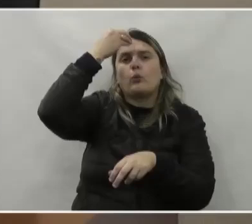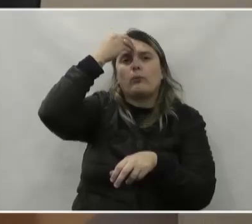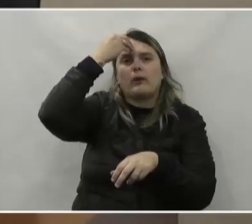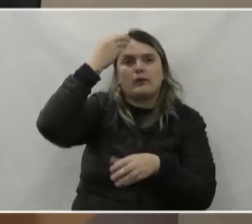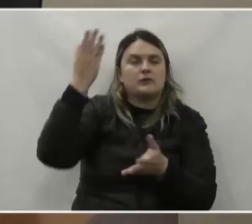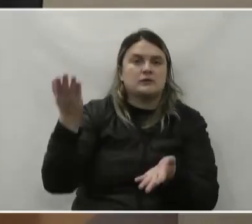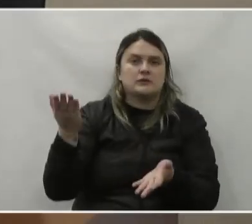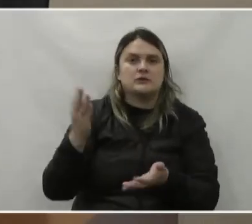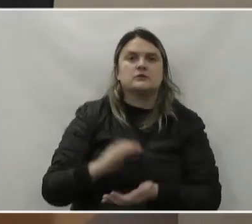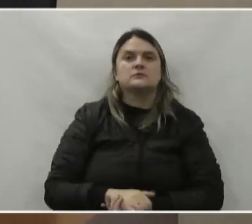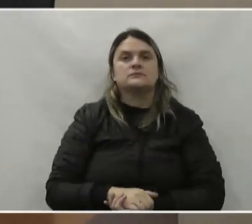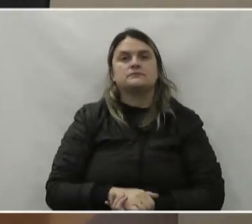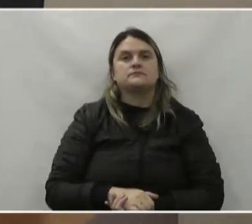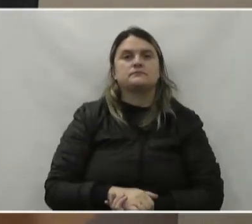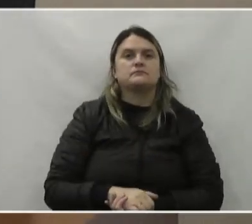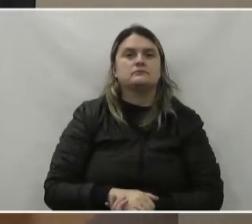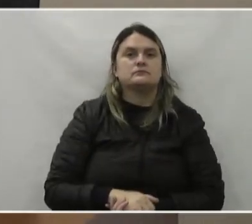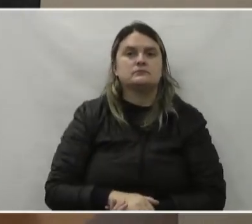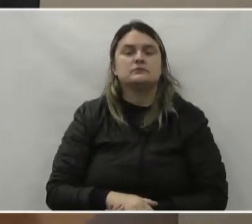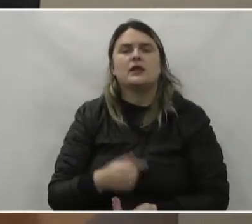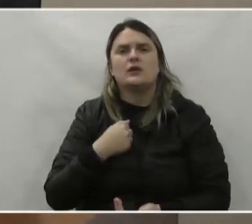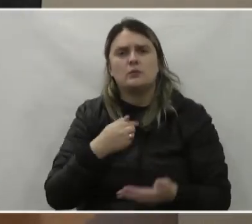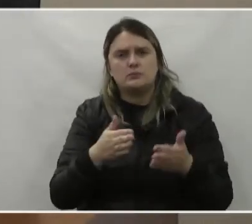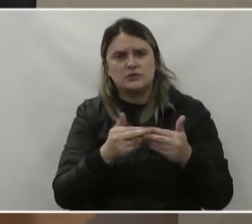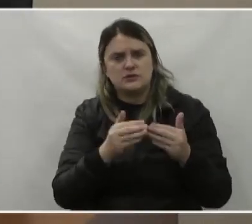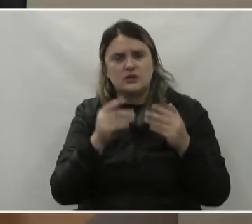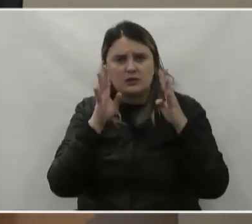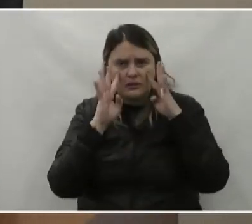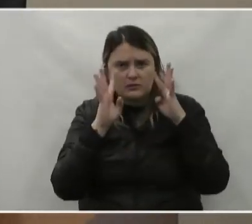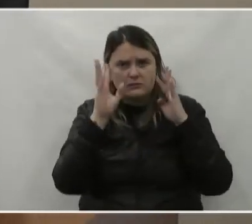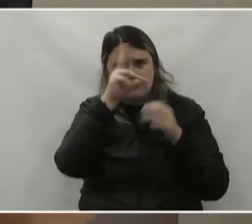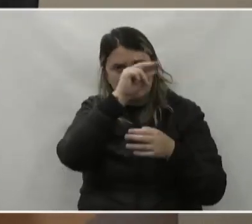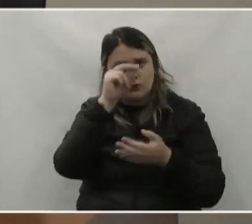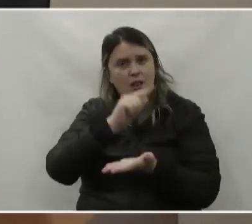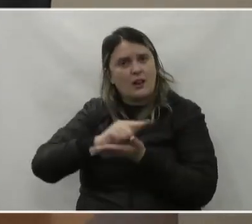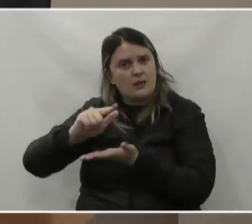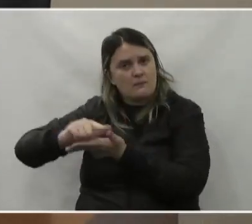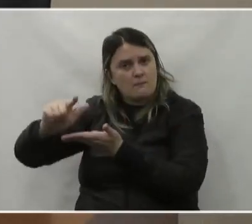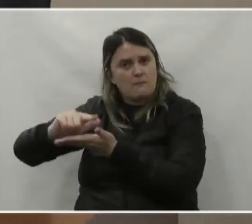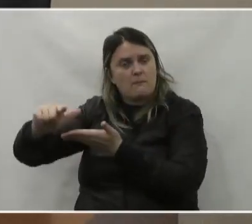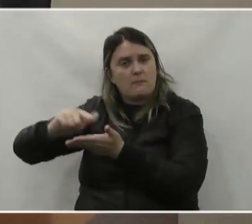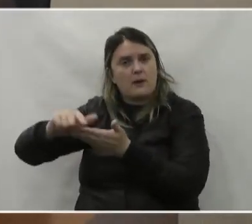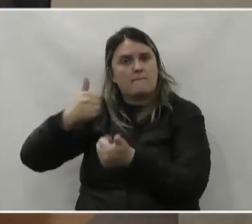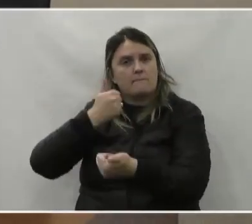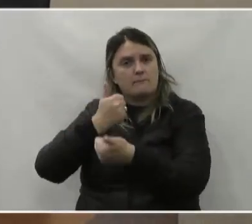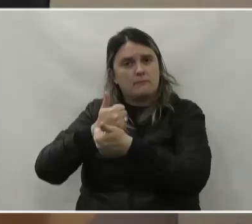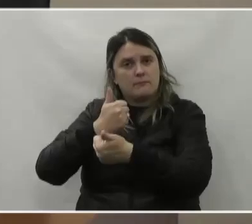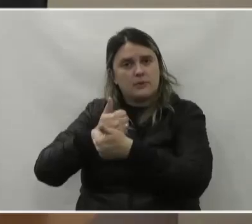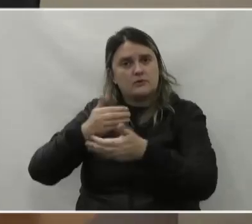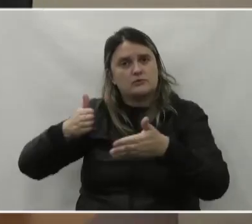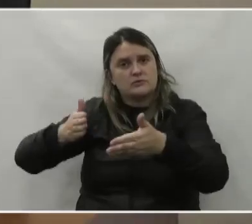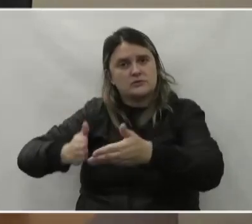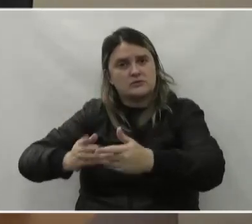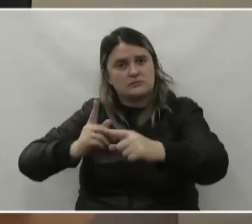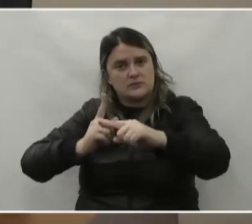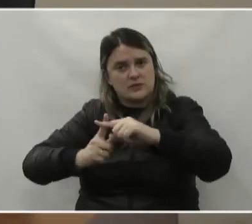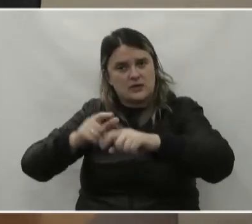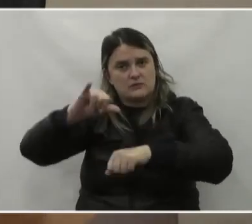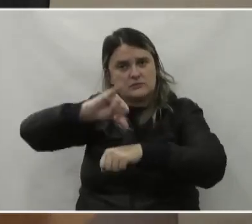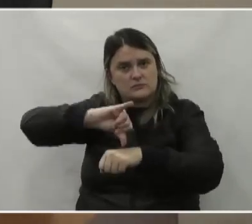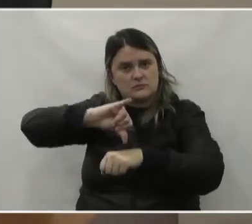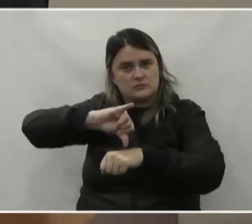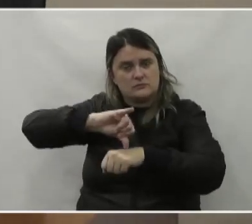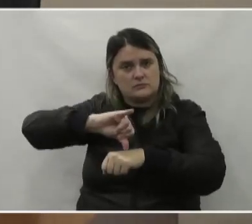com as consequências? Então, eu gostaria de pedir, né, às autoridades competentes, à